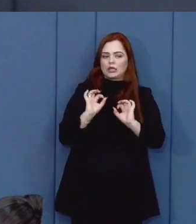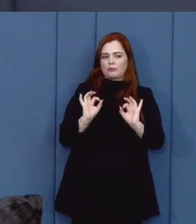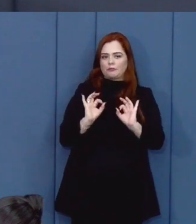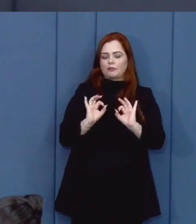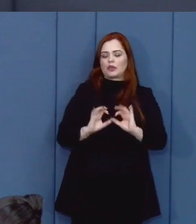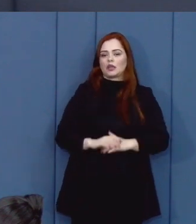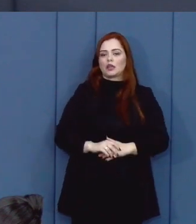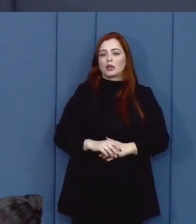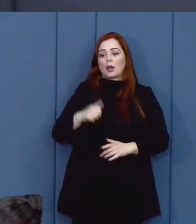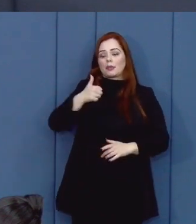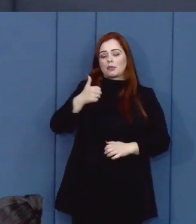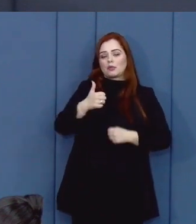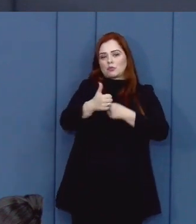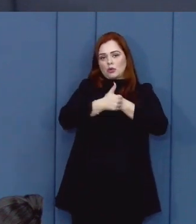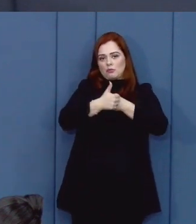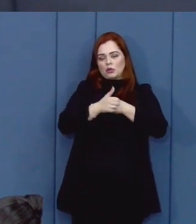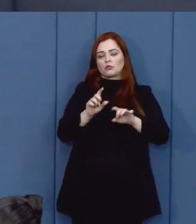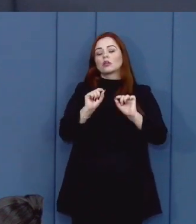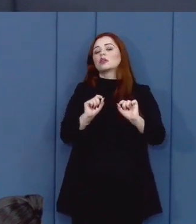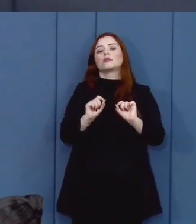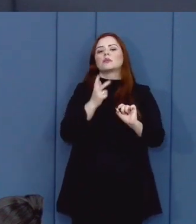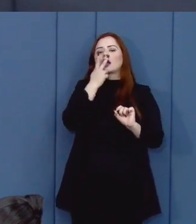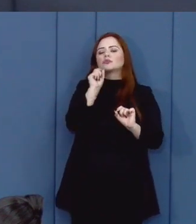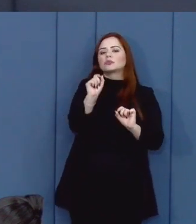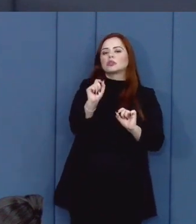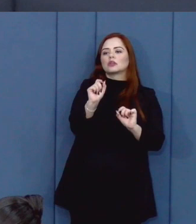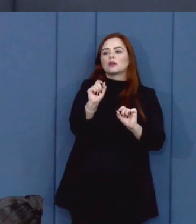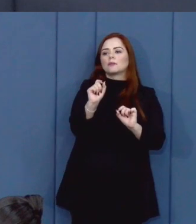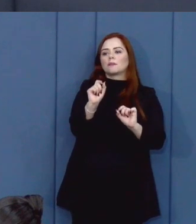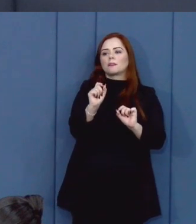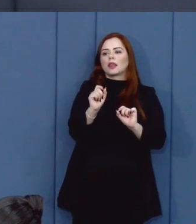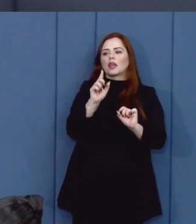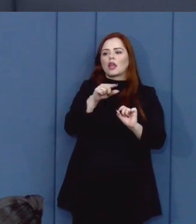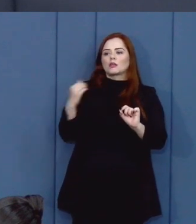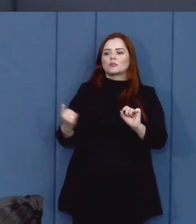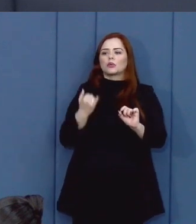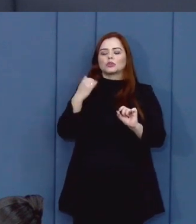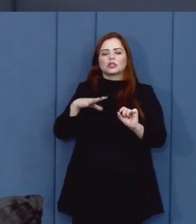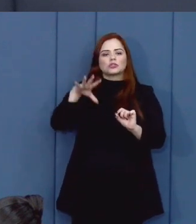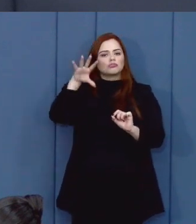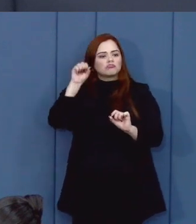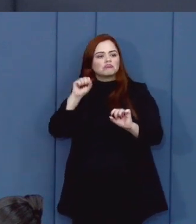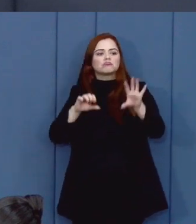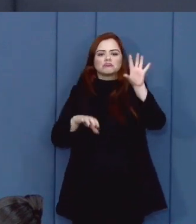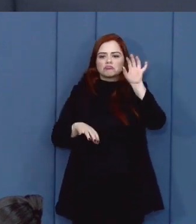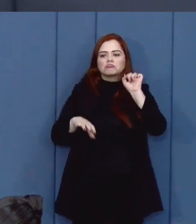dar algumas palavras, primeiro justamente para o Inmetro. Acho que foi né, como o senhor falou, muito importante ouvir